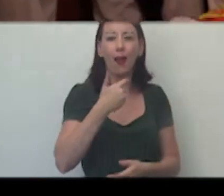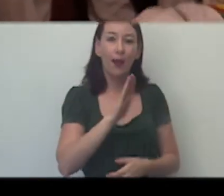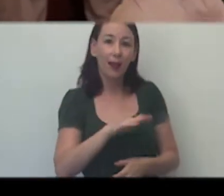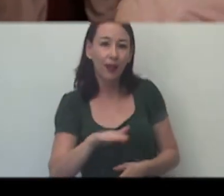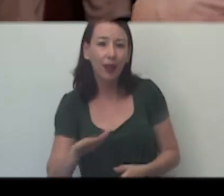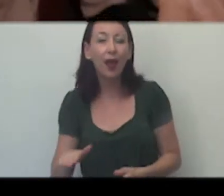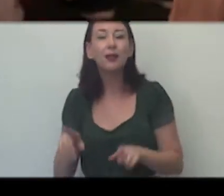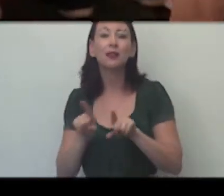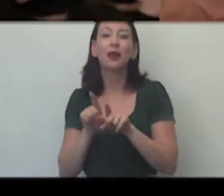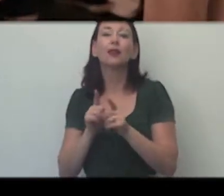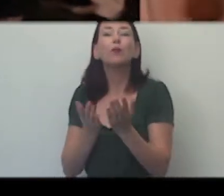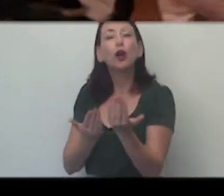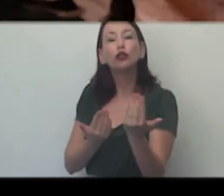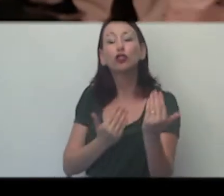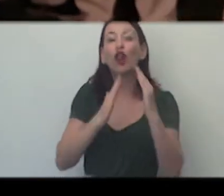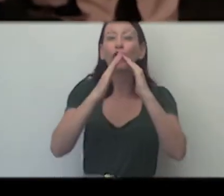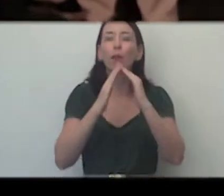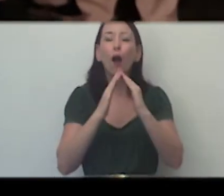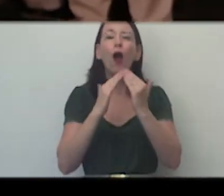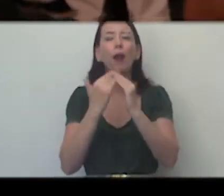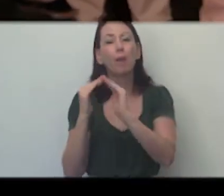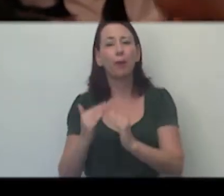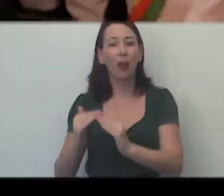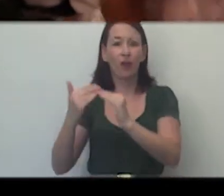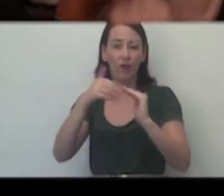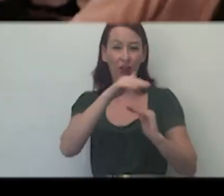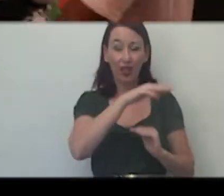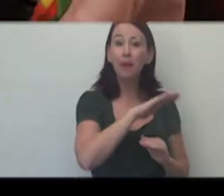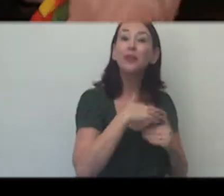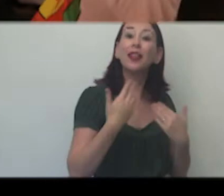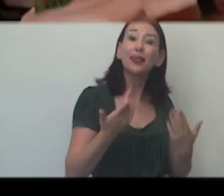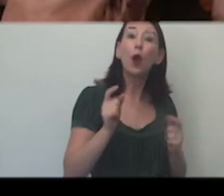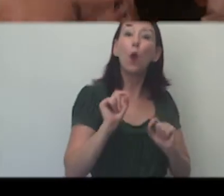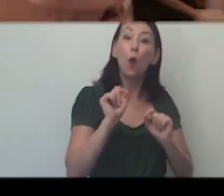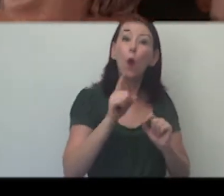jovens moradores das periferias. Assim,